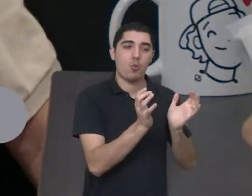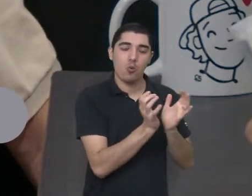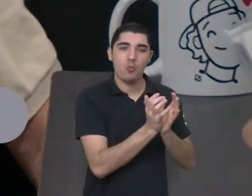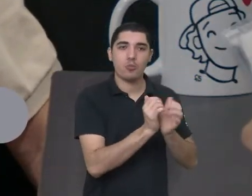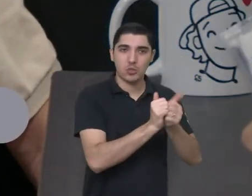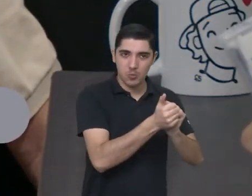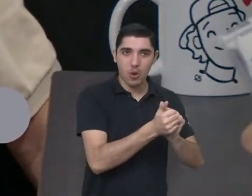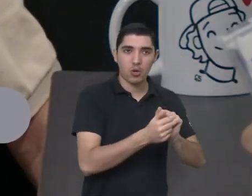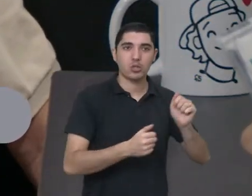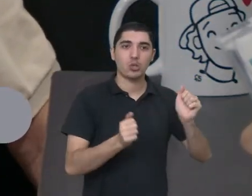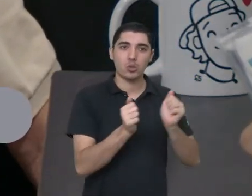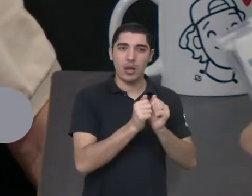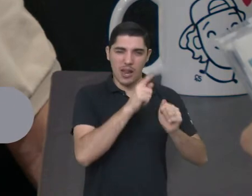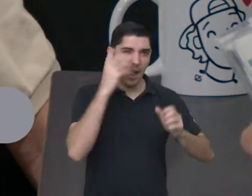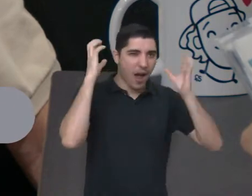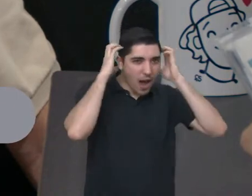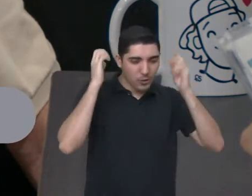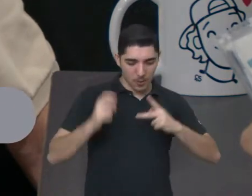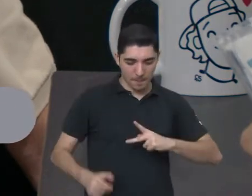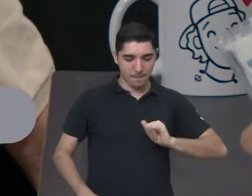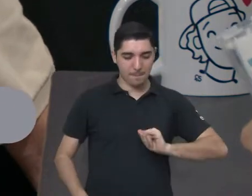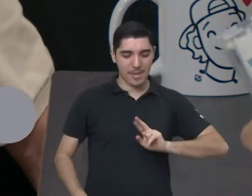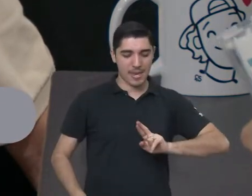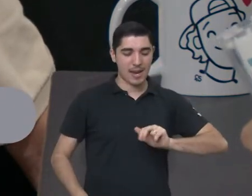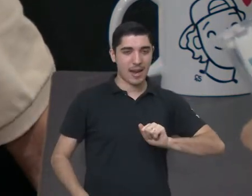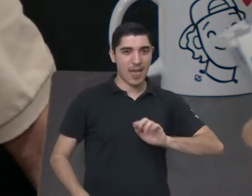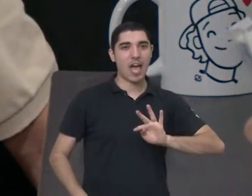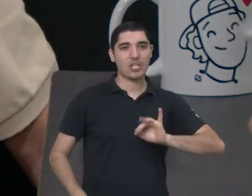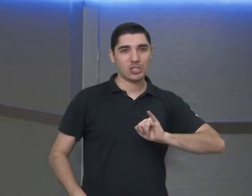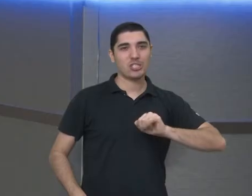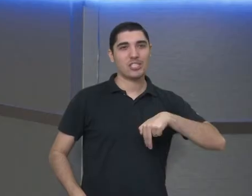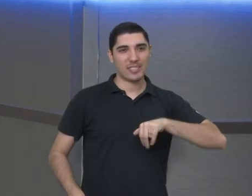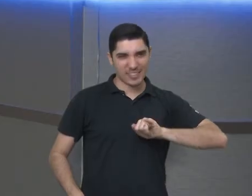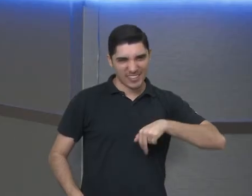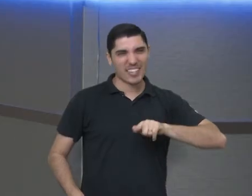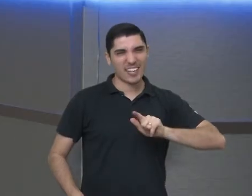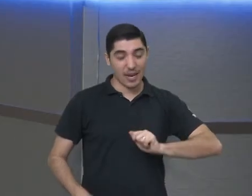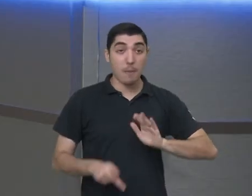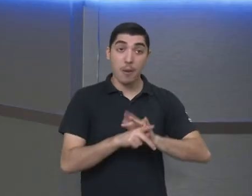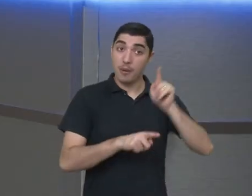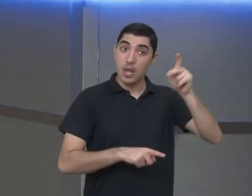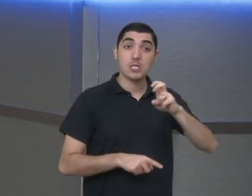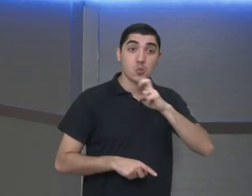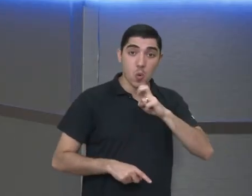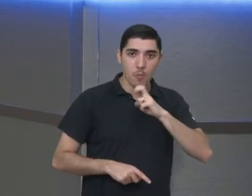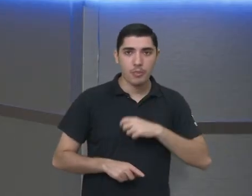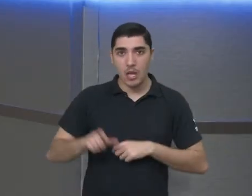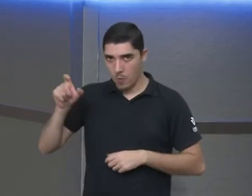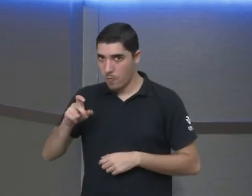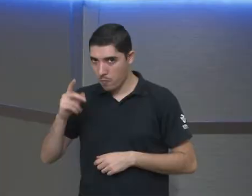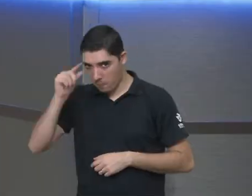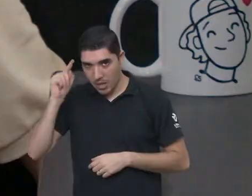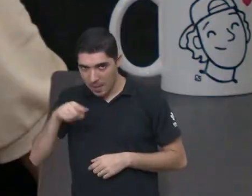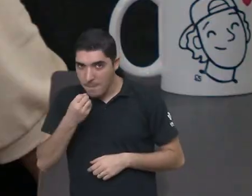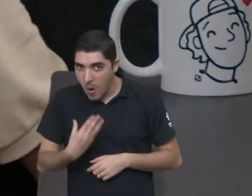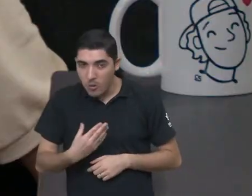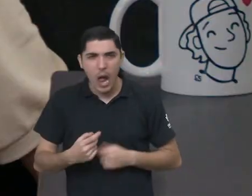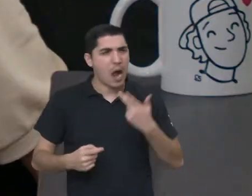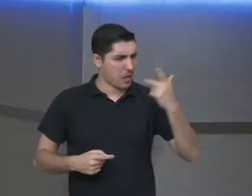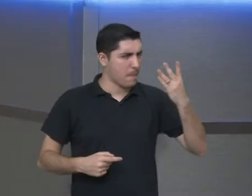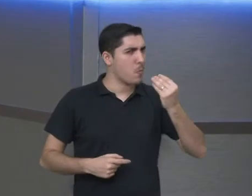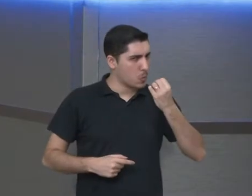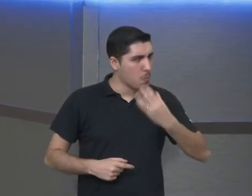você ser comentarista, você tem que conhecer muito de futebol. Eu lembro na época, eu não tinha entrado em rádio ainda, estava ouvindo a transmissão pela Rádio